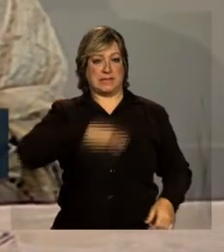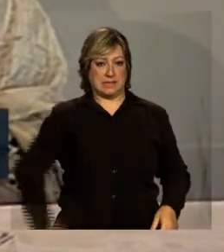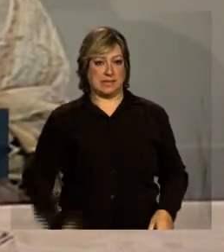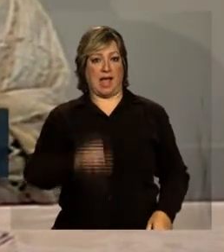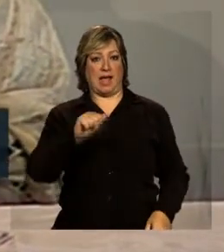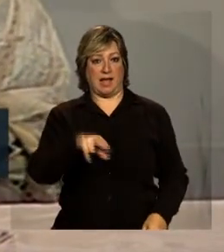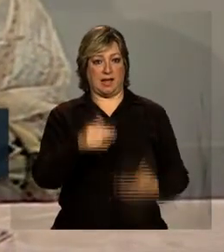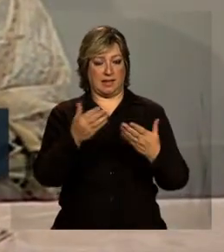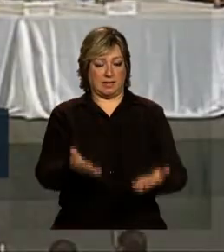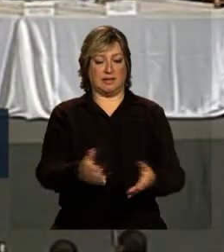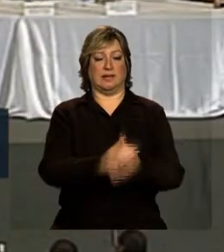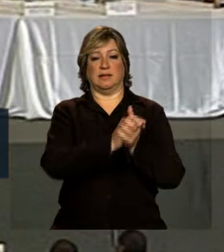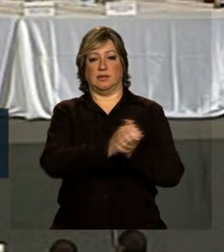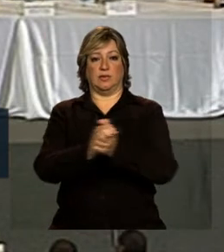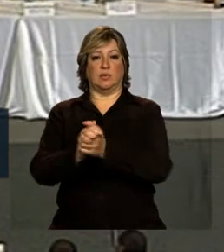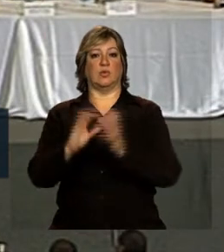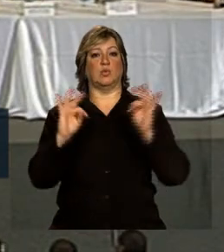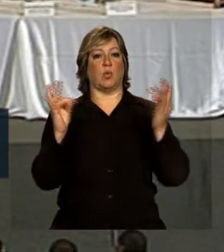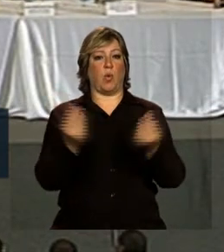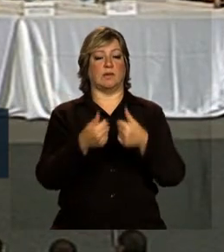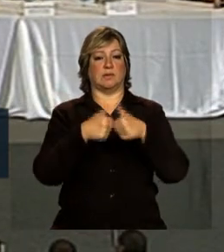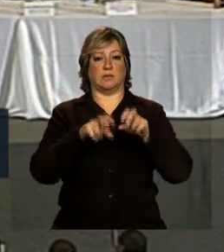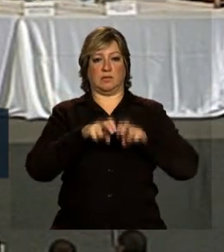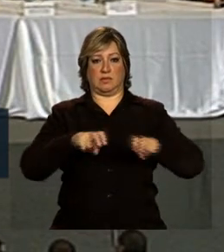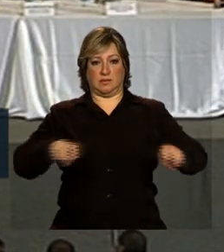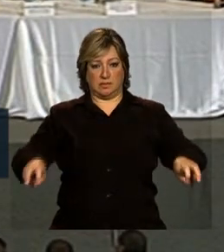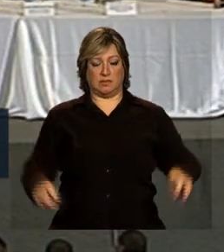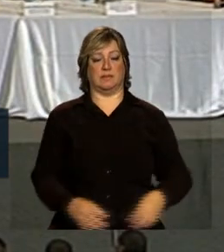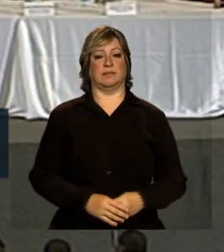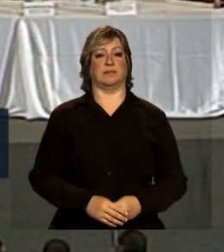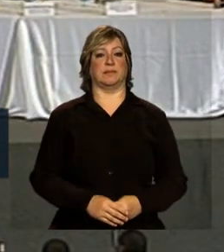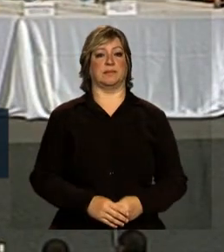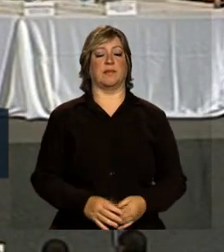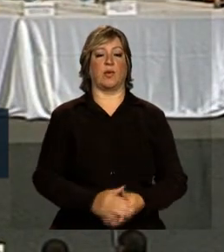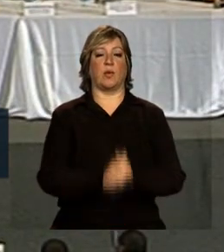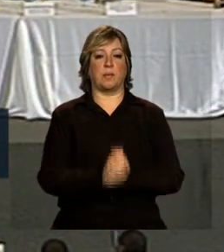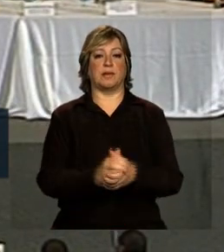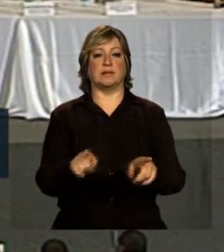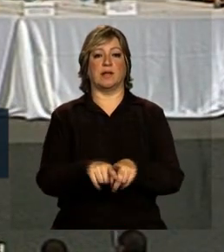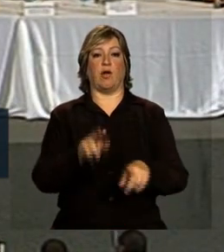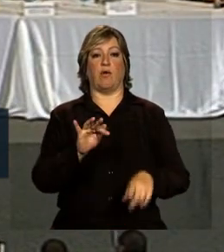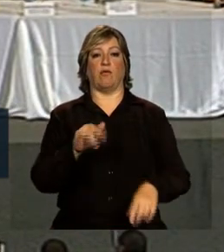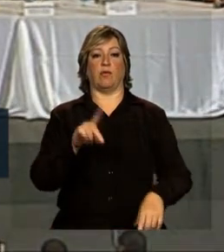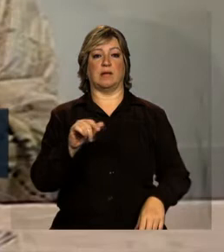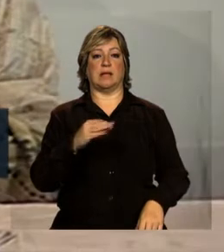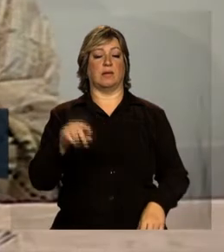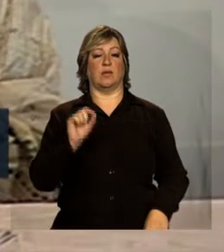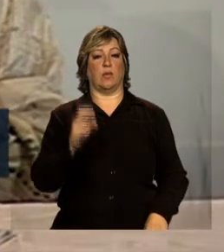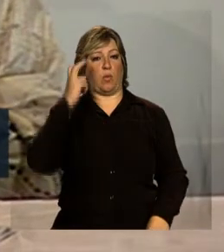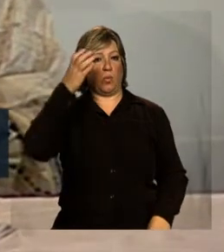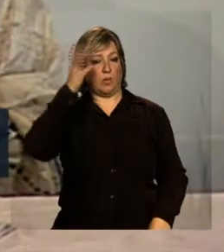Holanda, cumprimentando a todos os que compõem essa mesa, e cumprimentar a Fundação Cultural